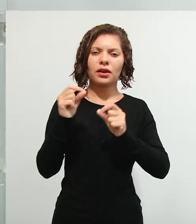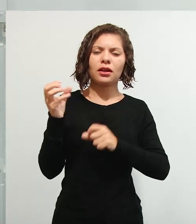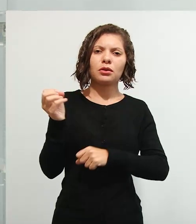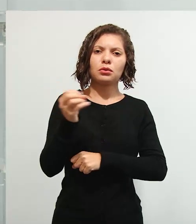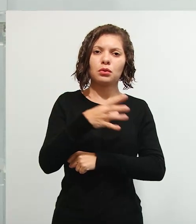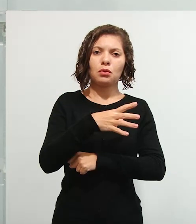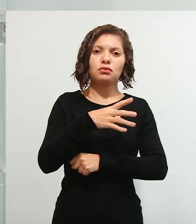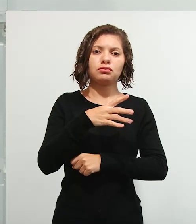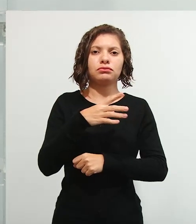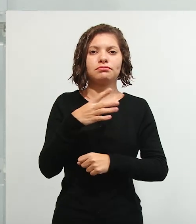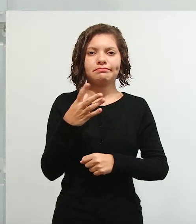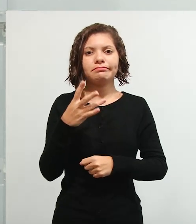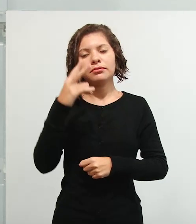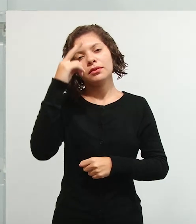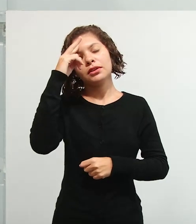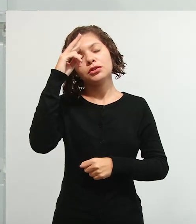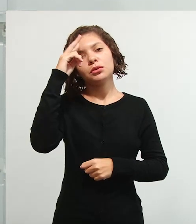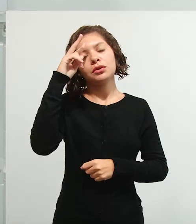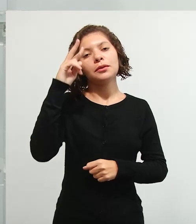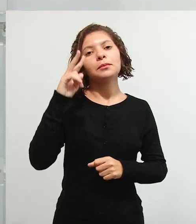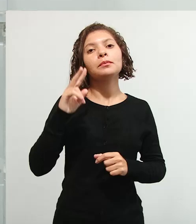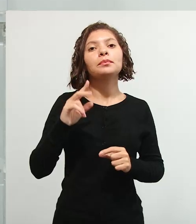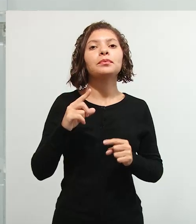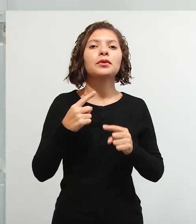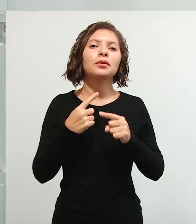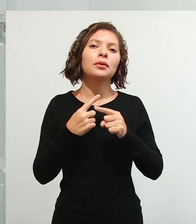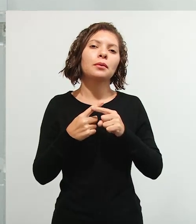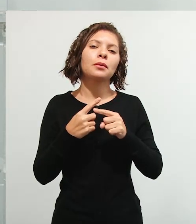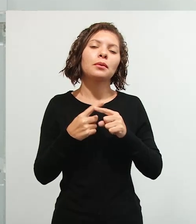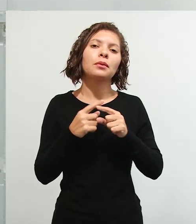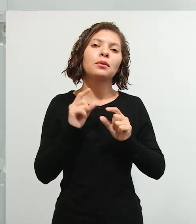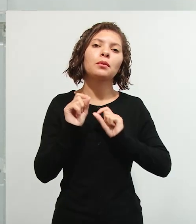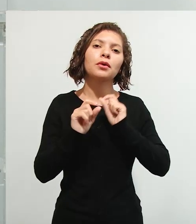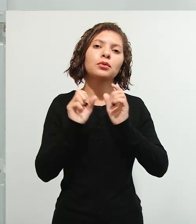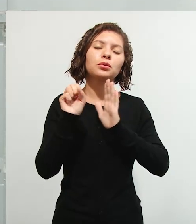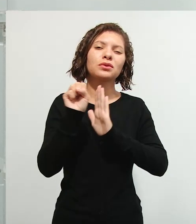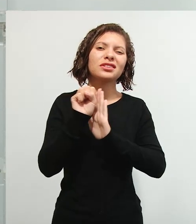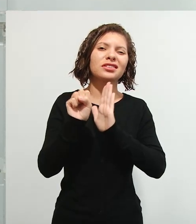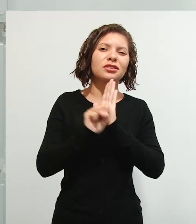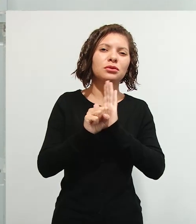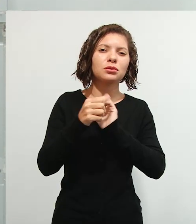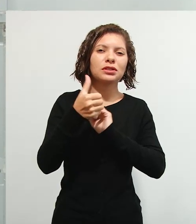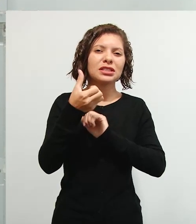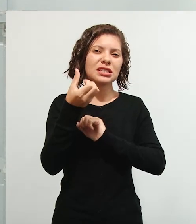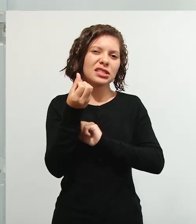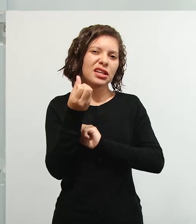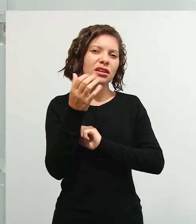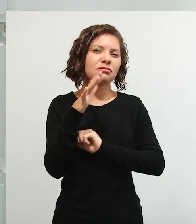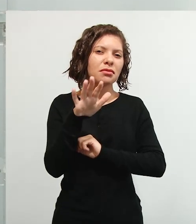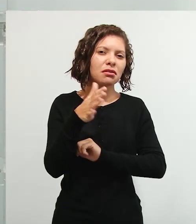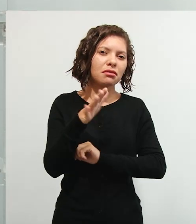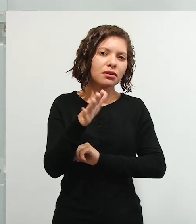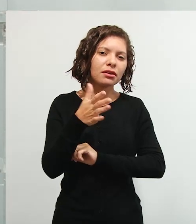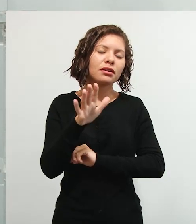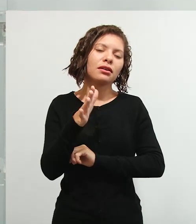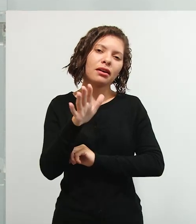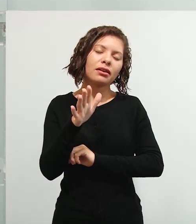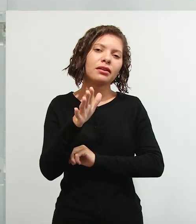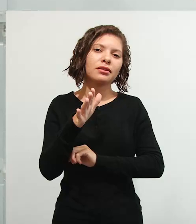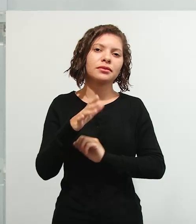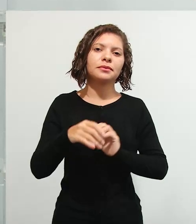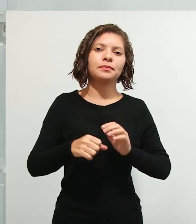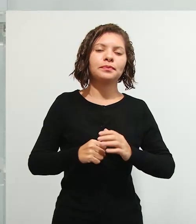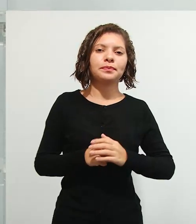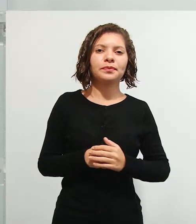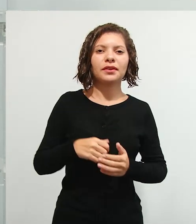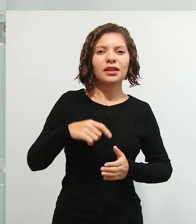muito recente do ponto de vista da história. Isso data aí aproximadamente do século XVI, né?